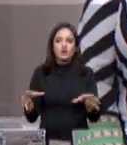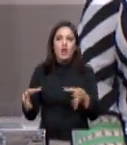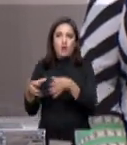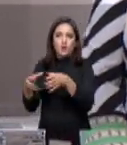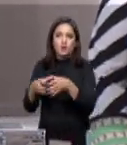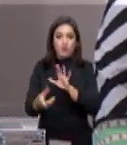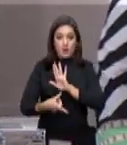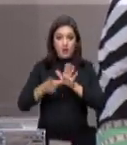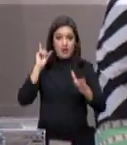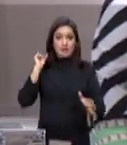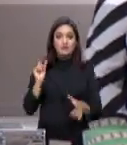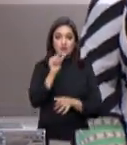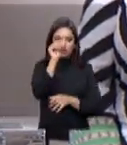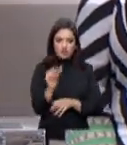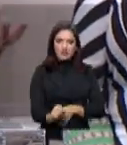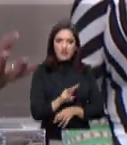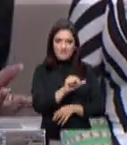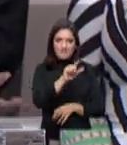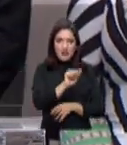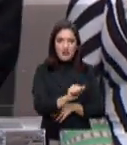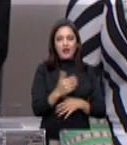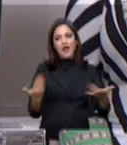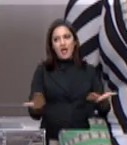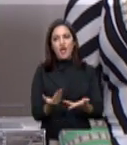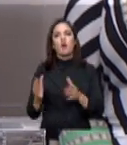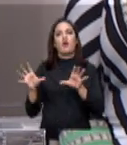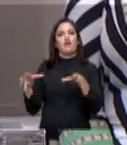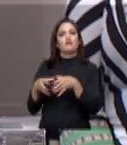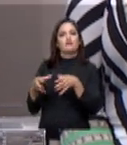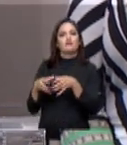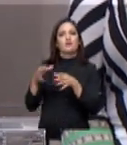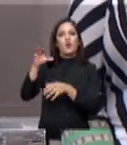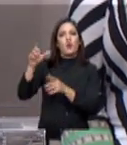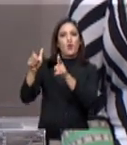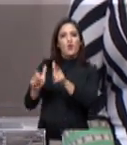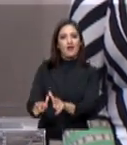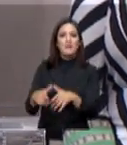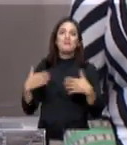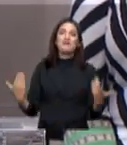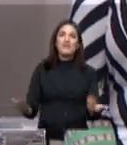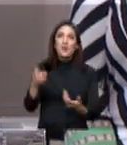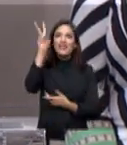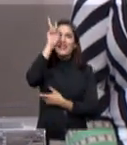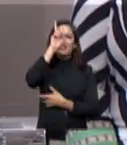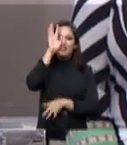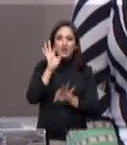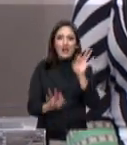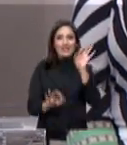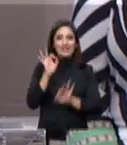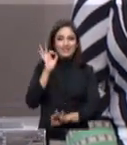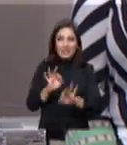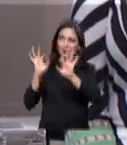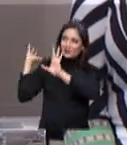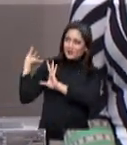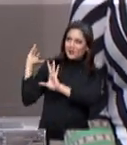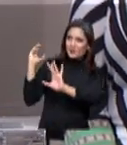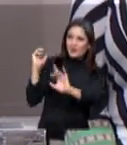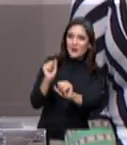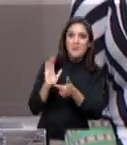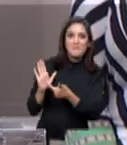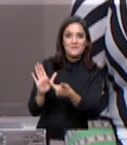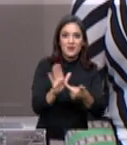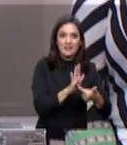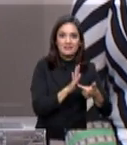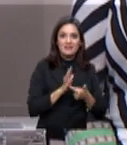pelos magistrados. Enfim, um passeio belíssimo pela história da justiça, mas também pela história do poder judiciário, que é